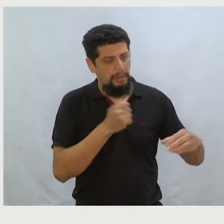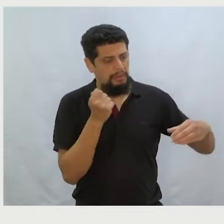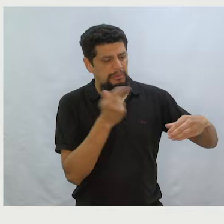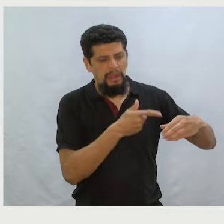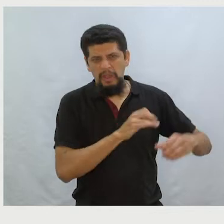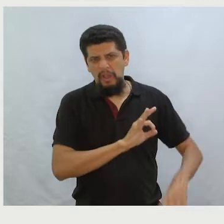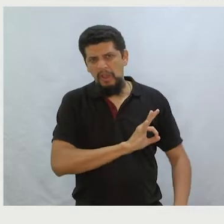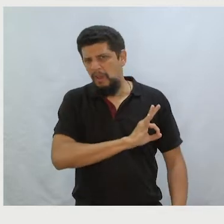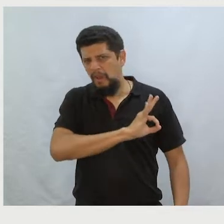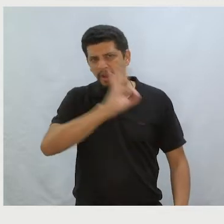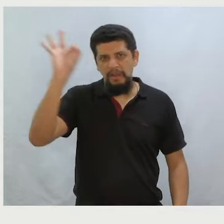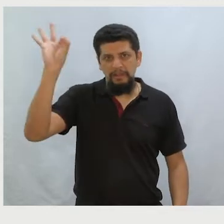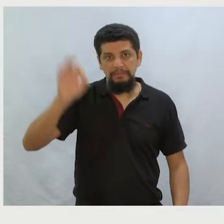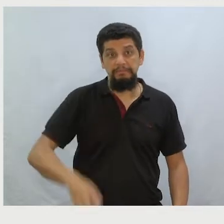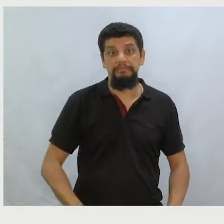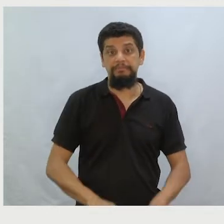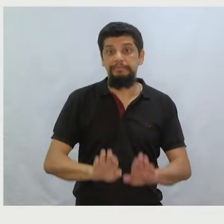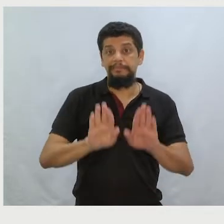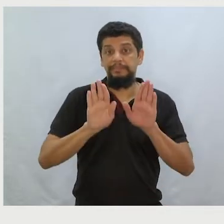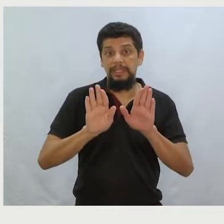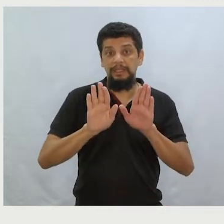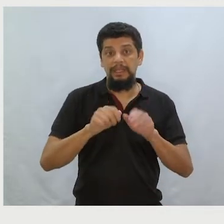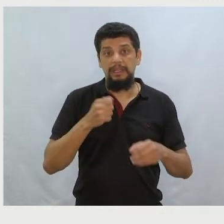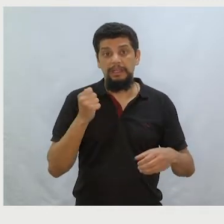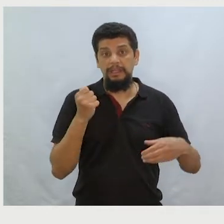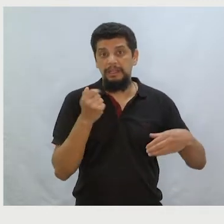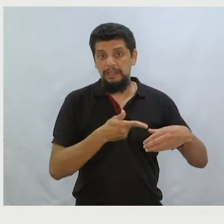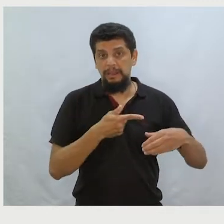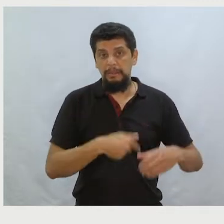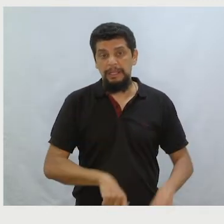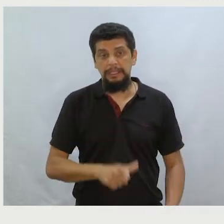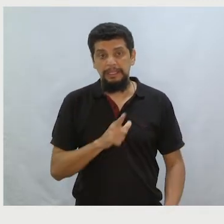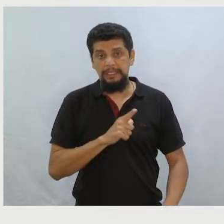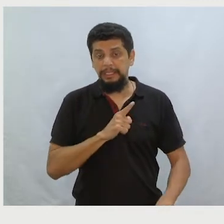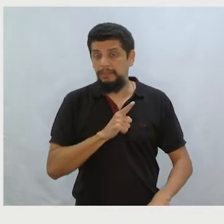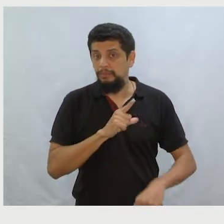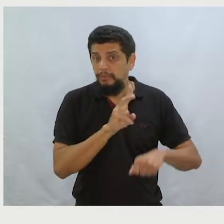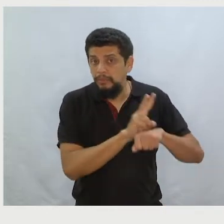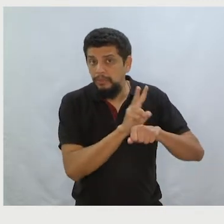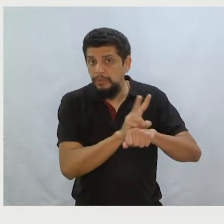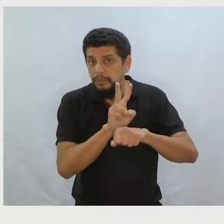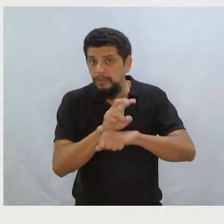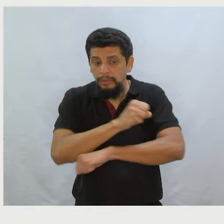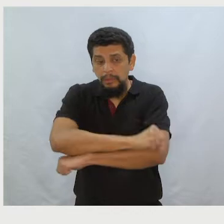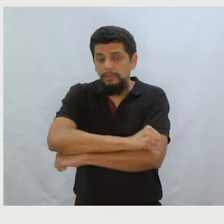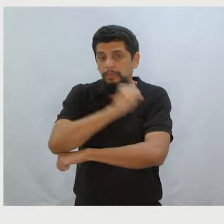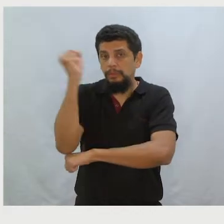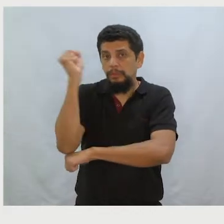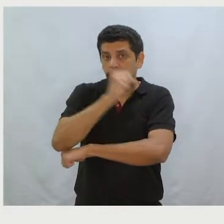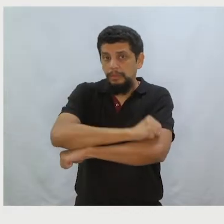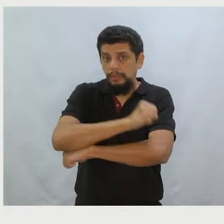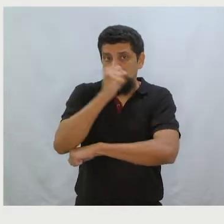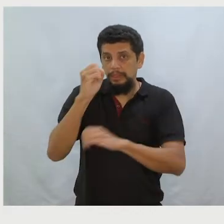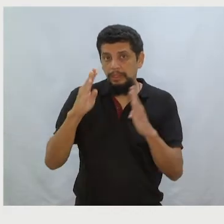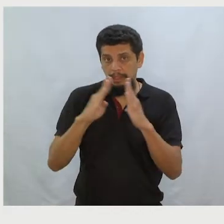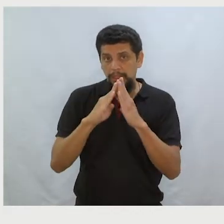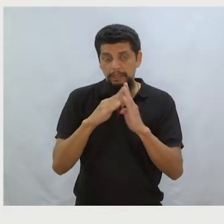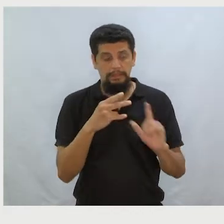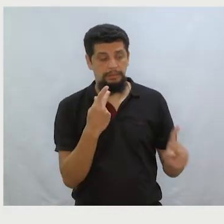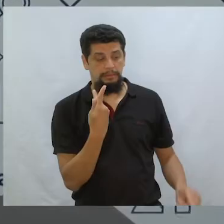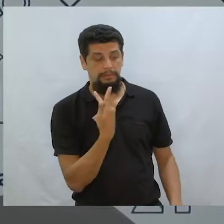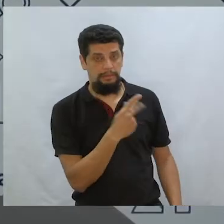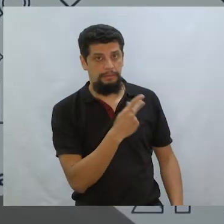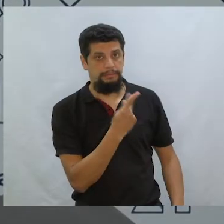gol foi mesmo um golaço mas que era para a gente tomar mais cuidado com as janelas da casa